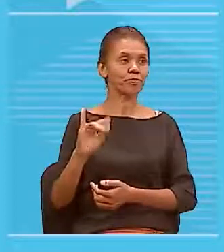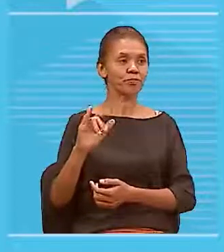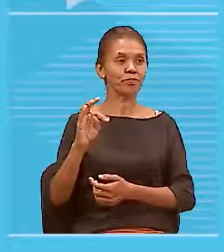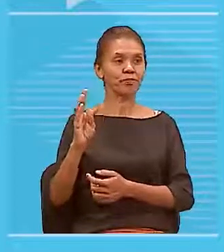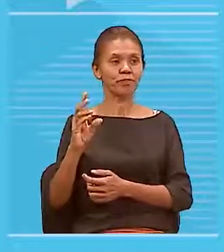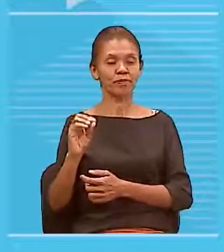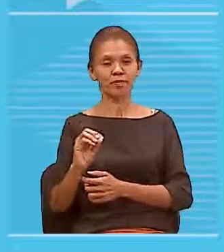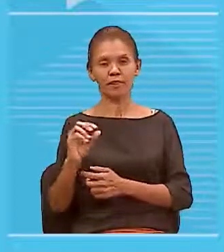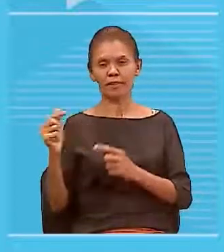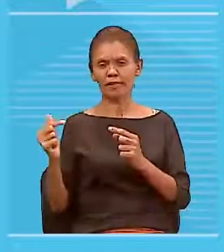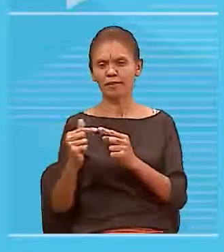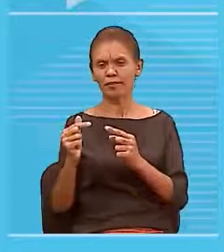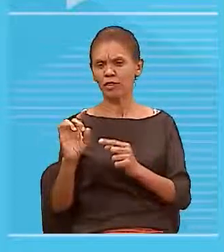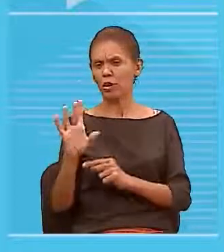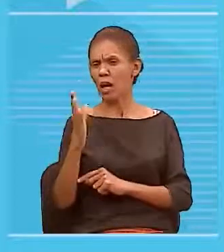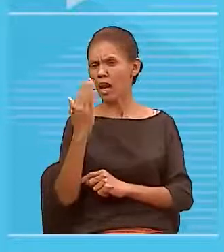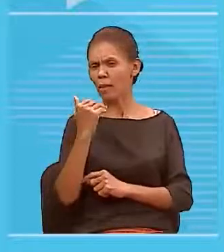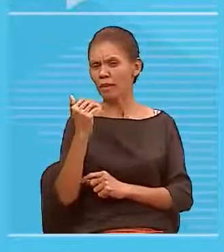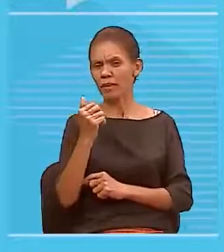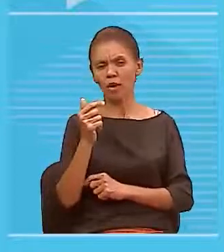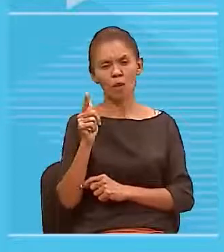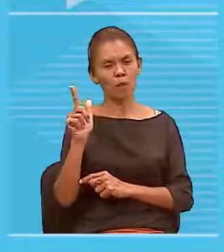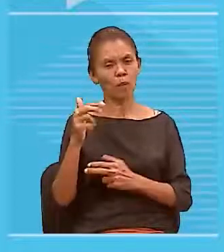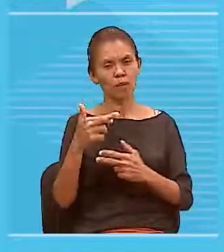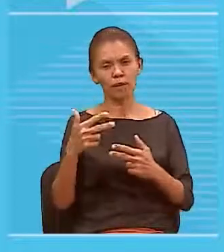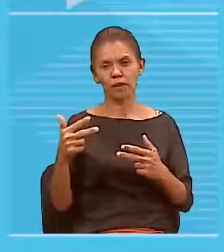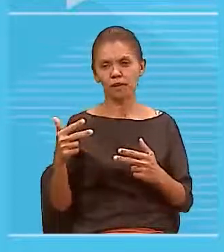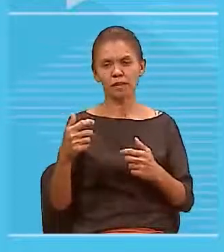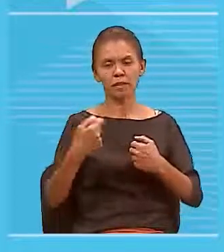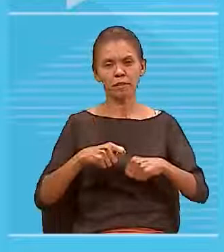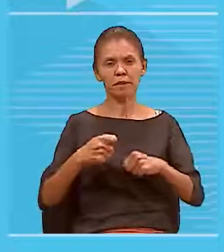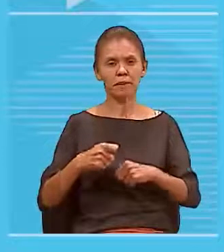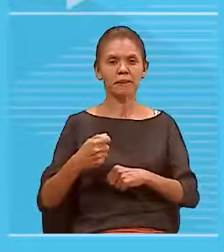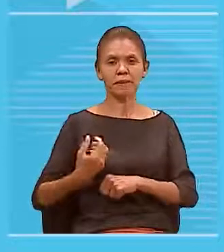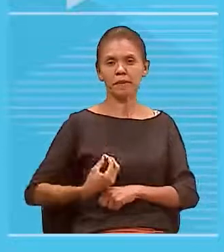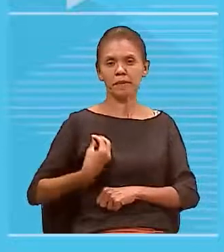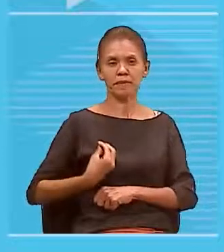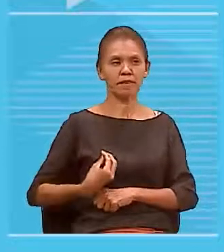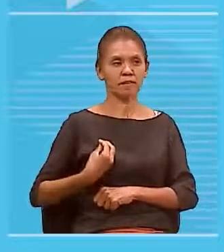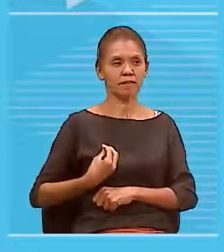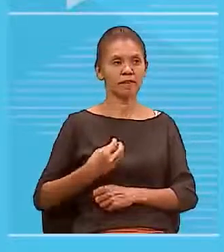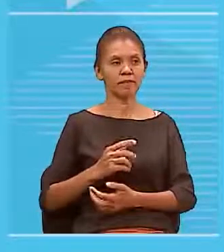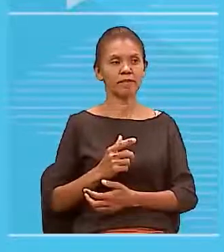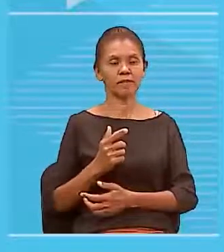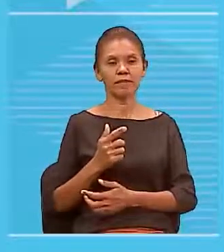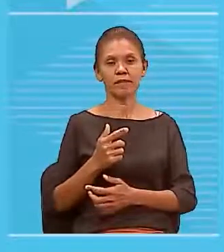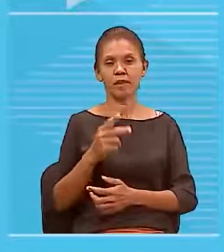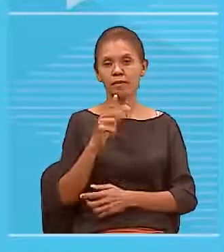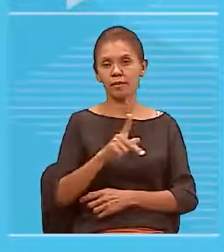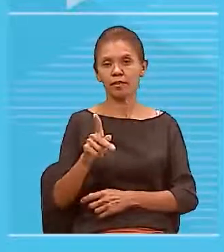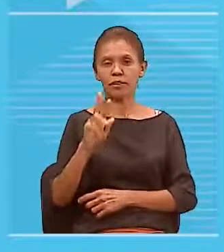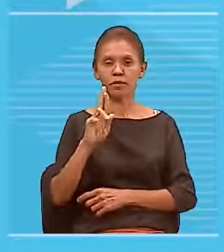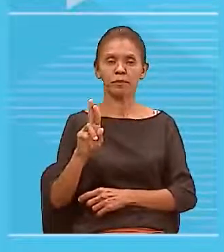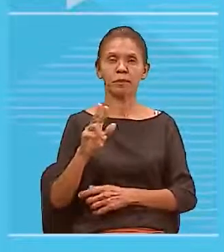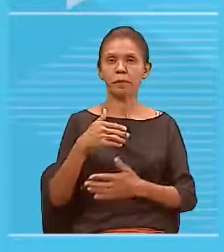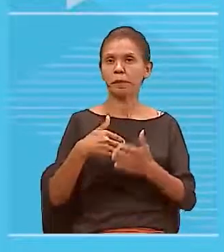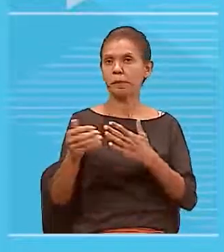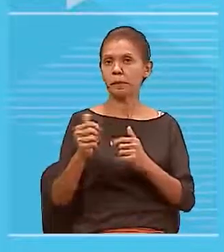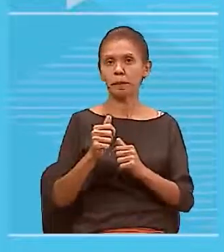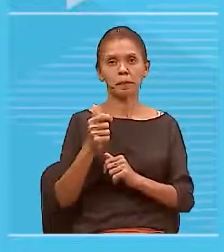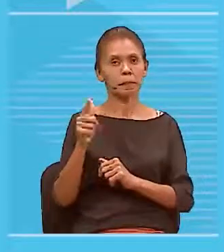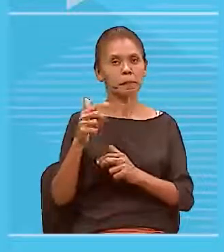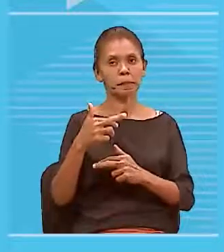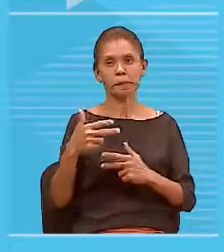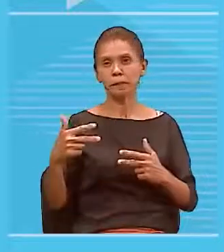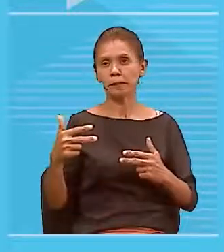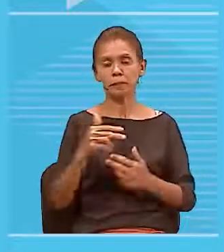somente à alimentação ou qualquer outra coisa que necessite para a sobrevivência das espécies? Qualquer outra coisa, já é que, por exemplo, eu tenho